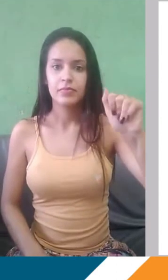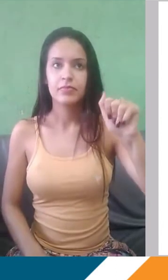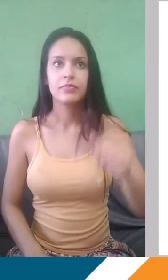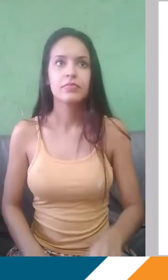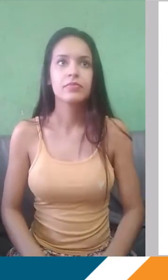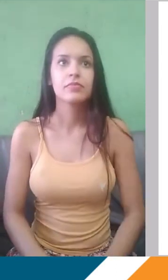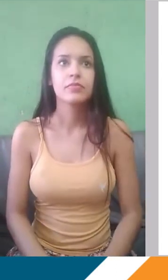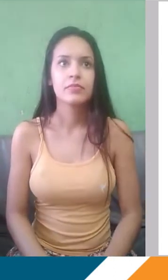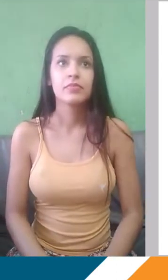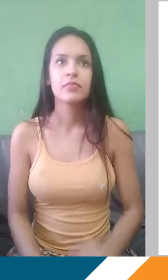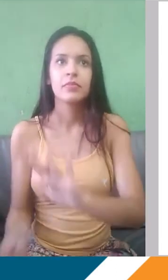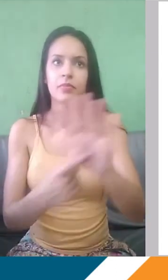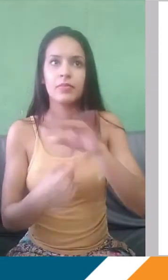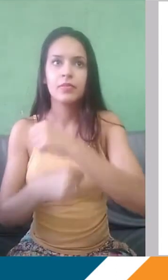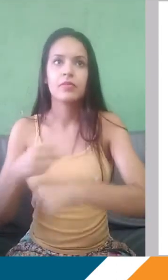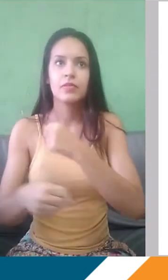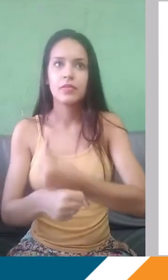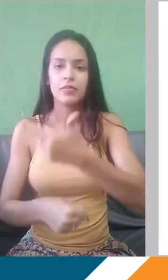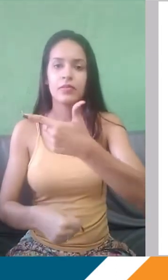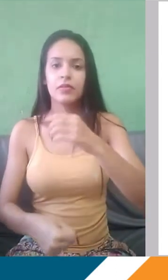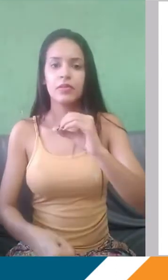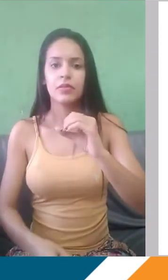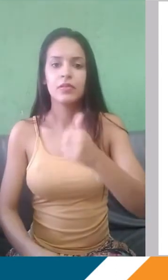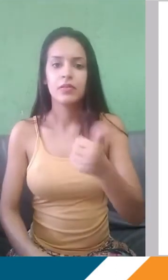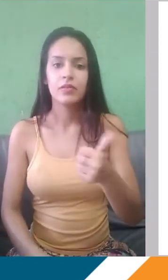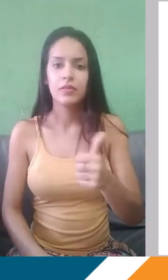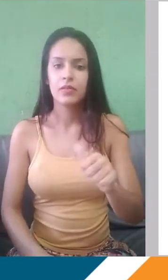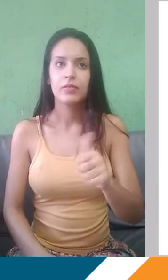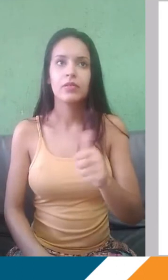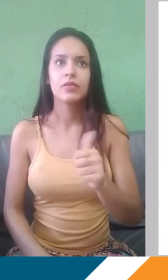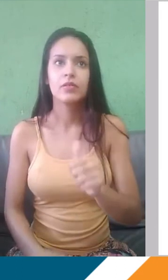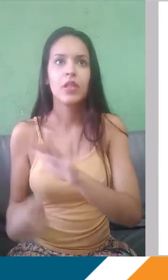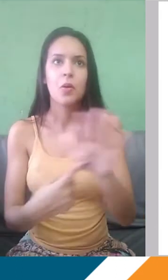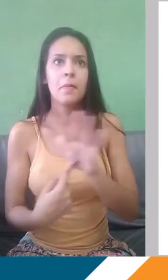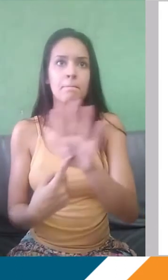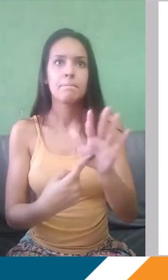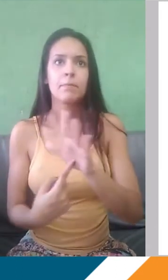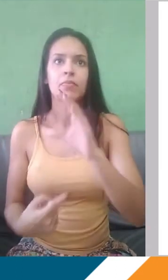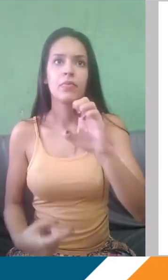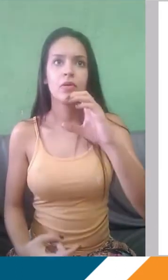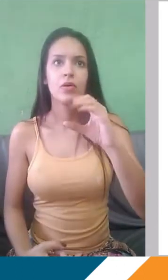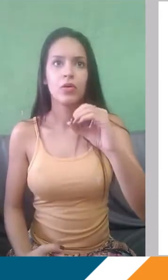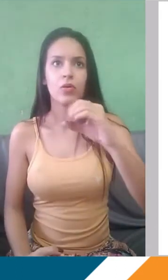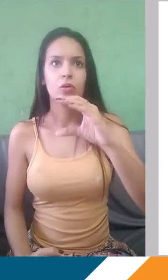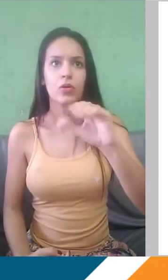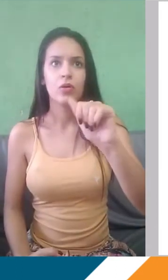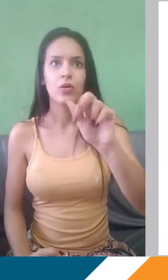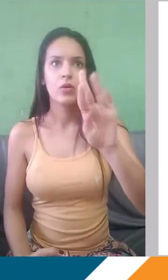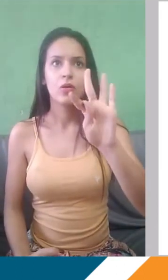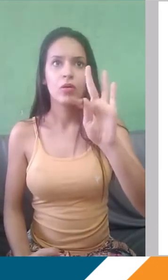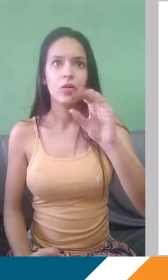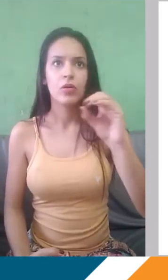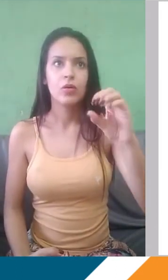4ª Mostra Eco Cartoon, que teve como tema Educação Ambiental. Seu título e os elementos visuais